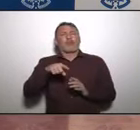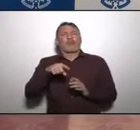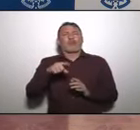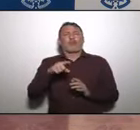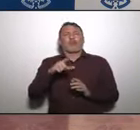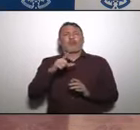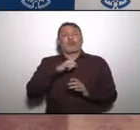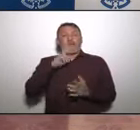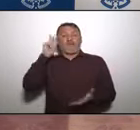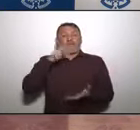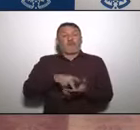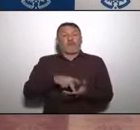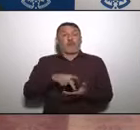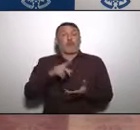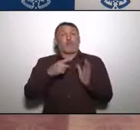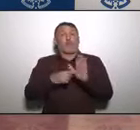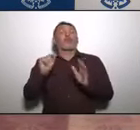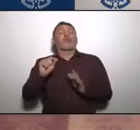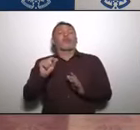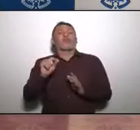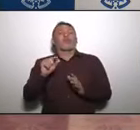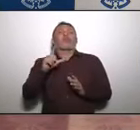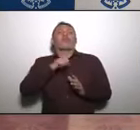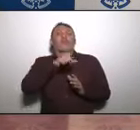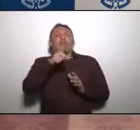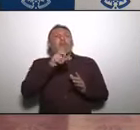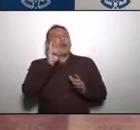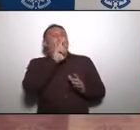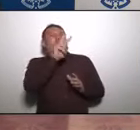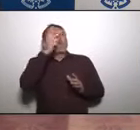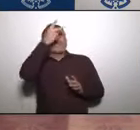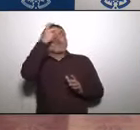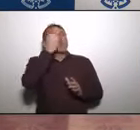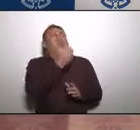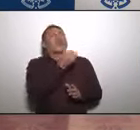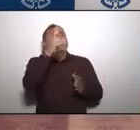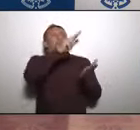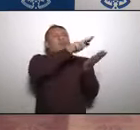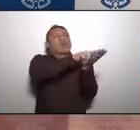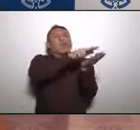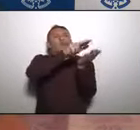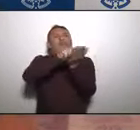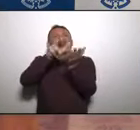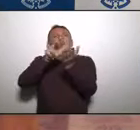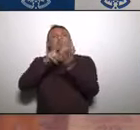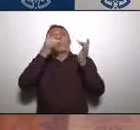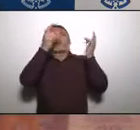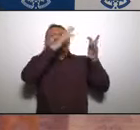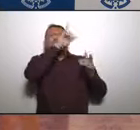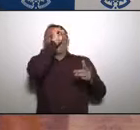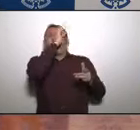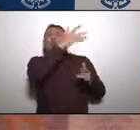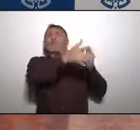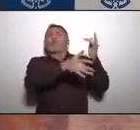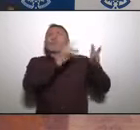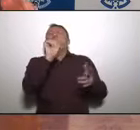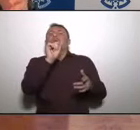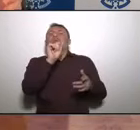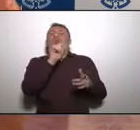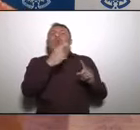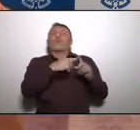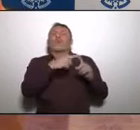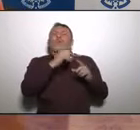essa realidade é o número de pessoas internadas, porque mesmo que uma pessoa, às vezes, não foi feito o teste, porque lá na